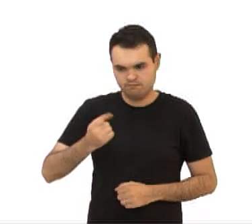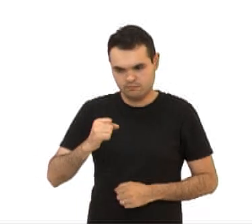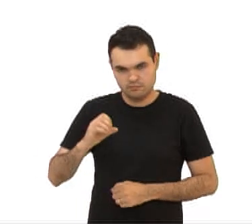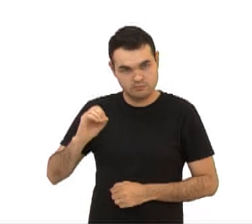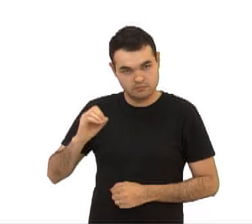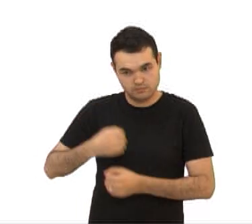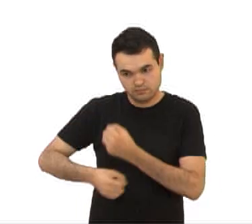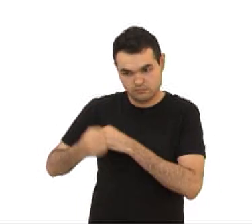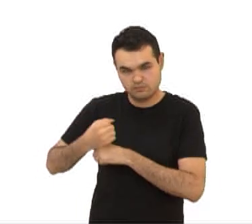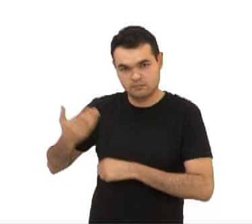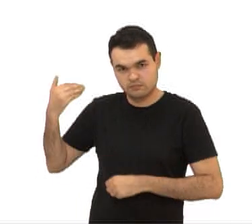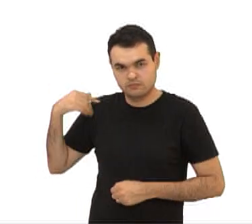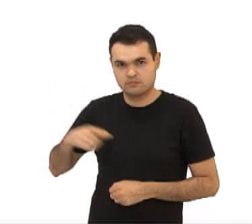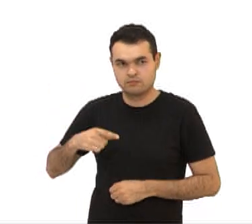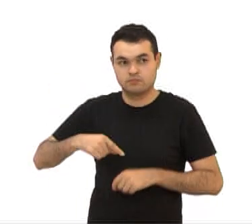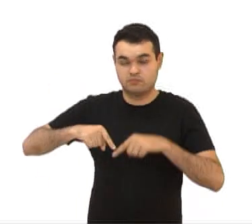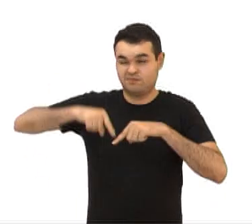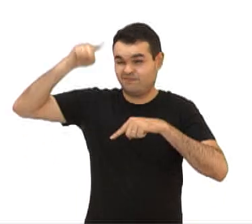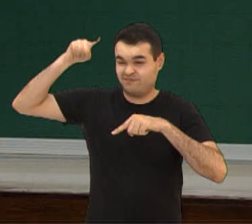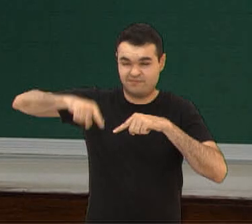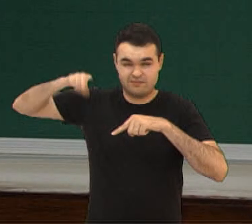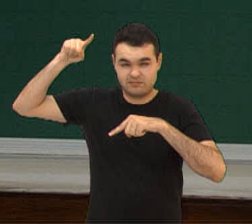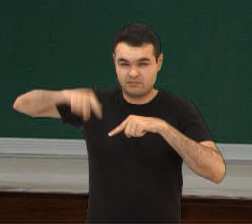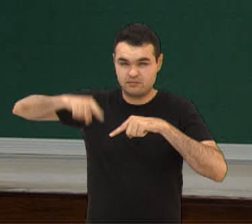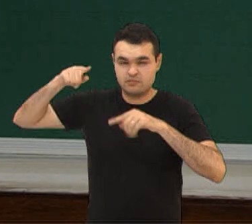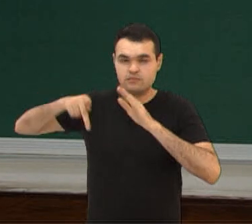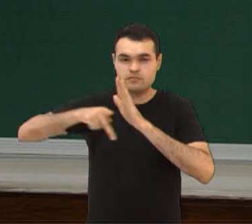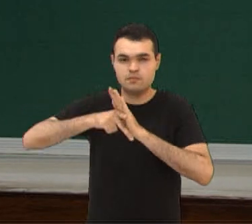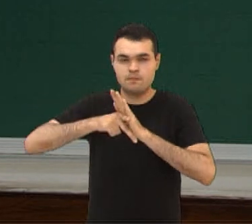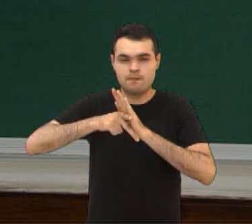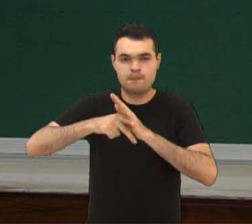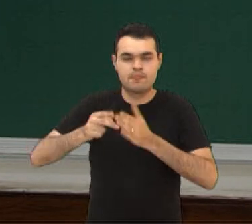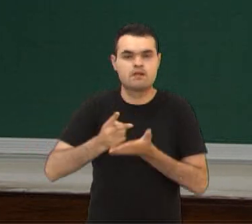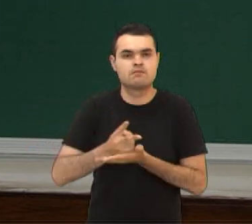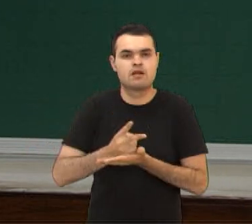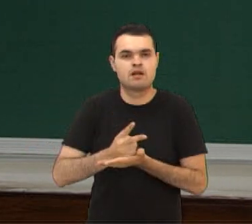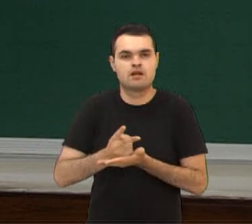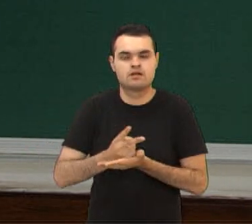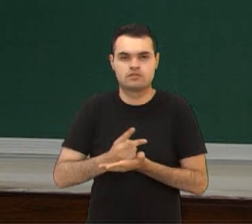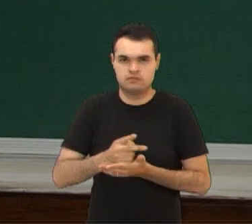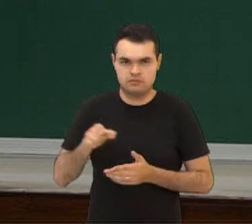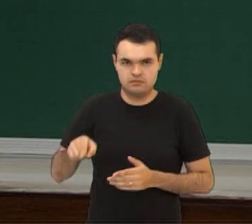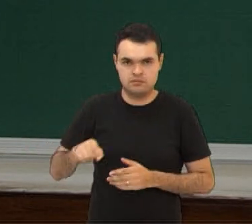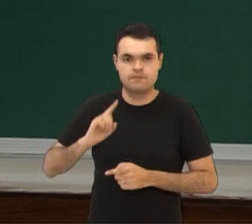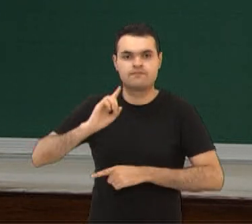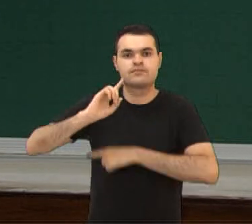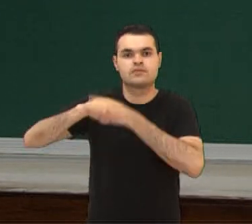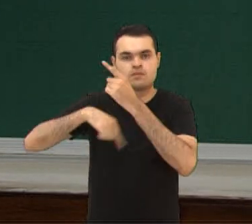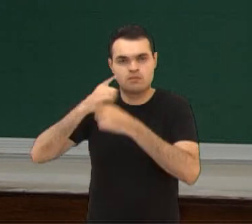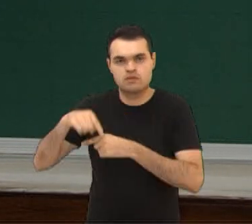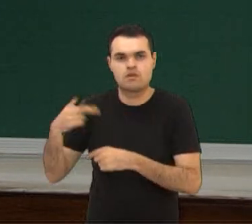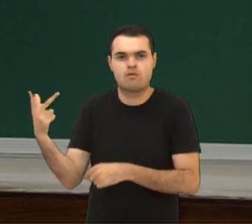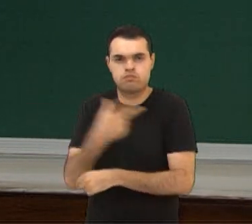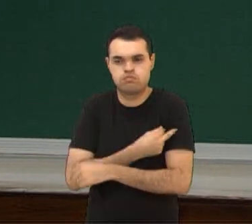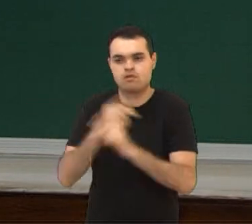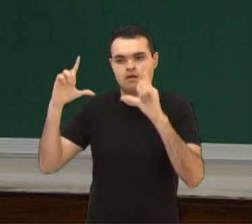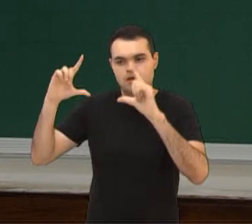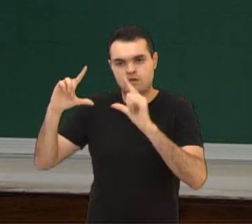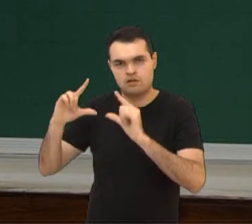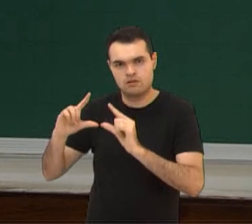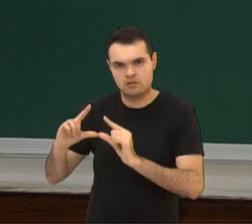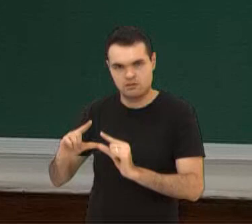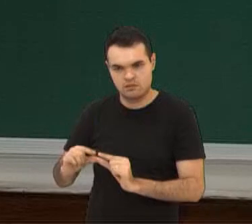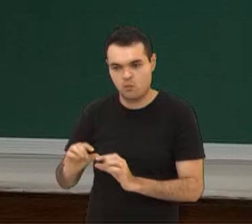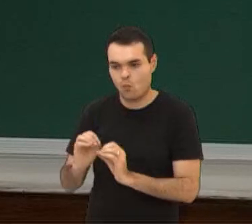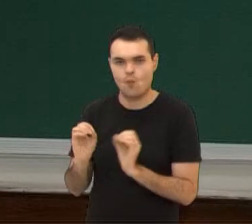a gente tinha altos casos de paralisia infantil. Logo depois que começou a ter vacina, diminuiu drasticamente, até